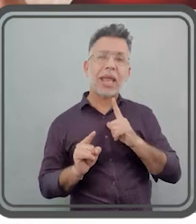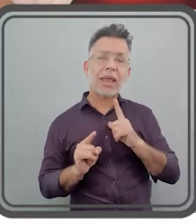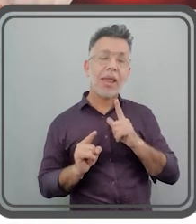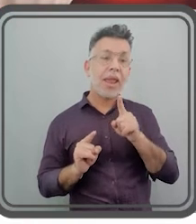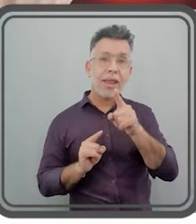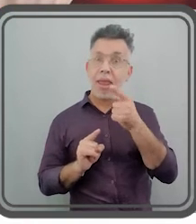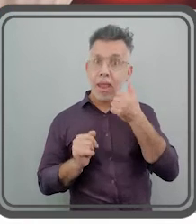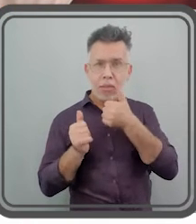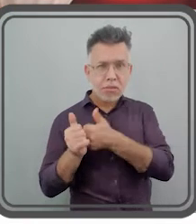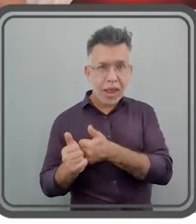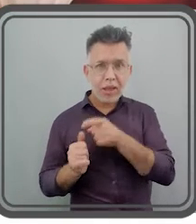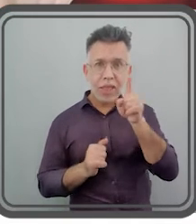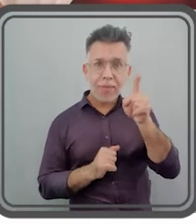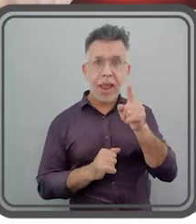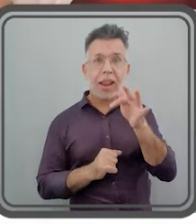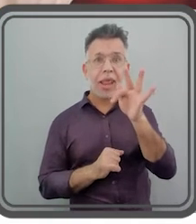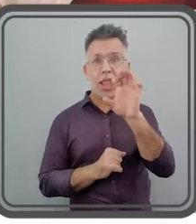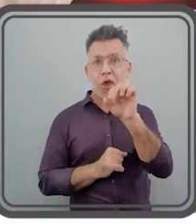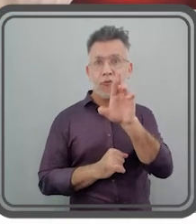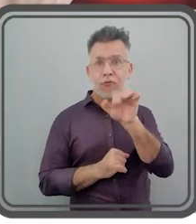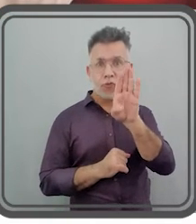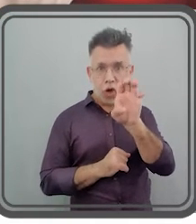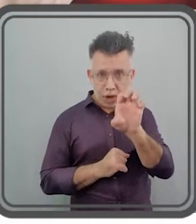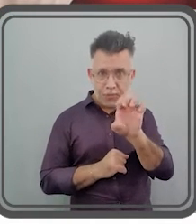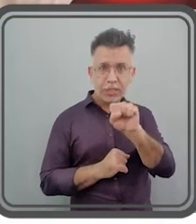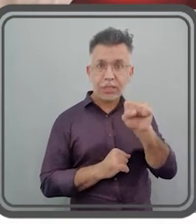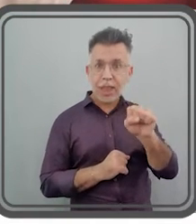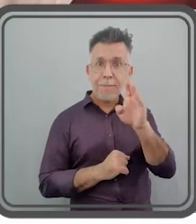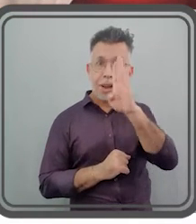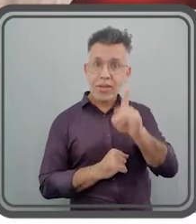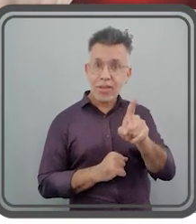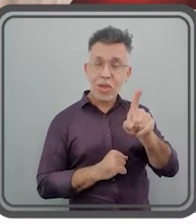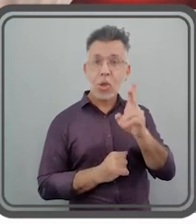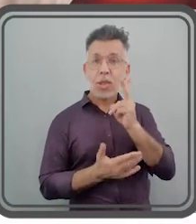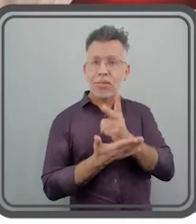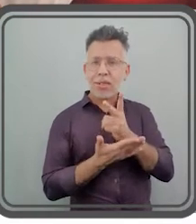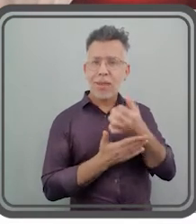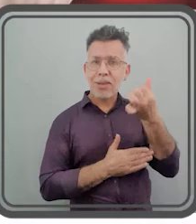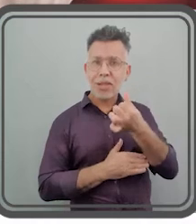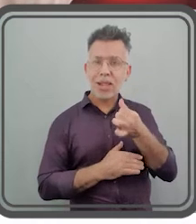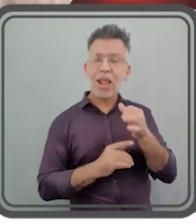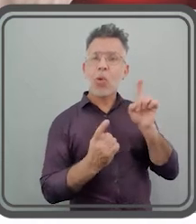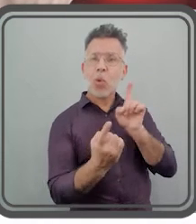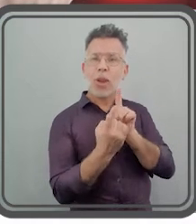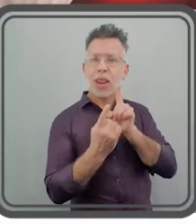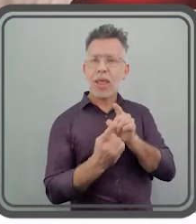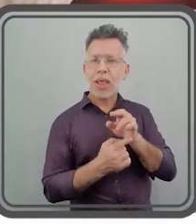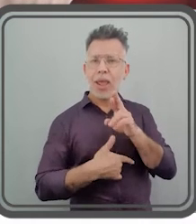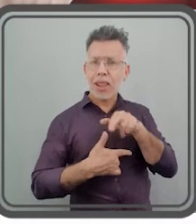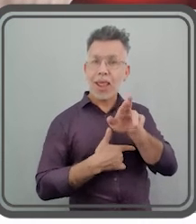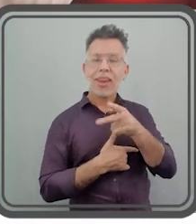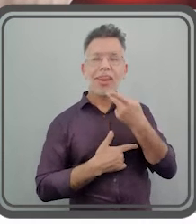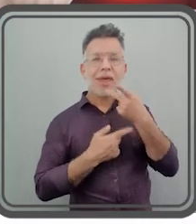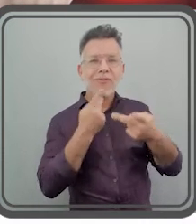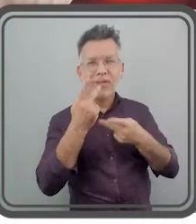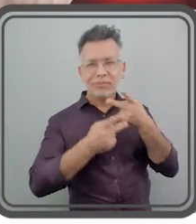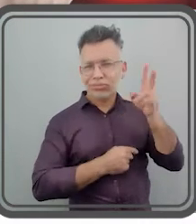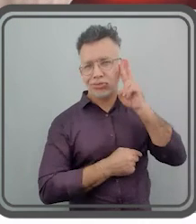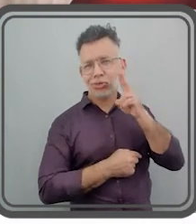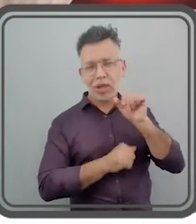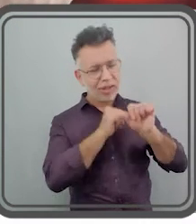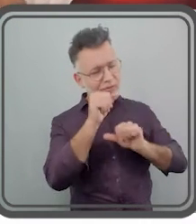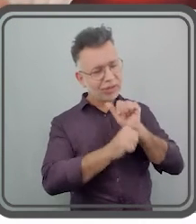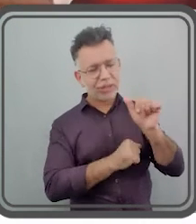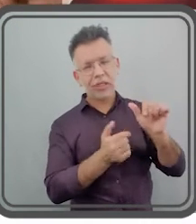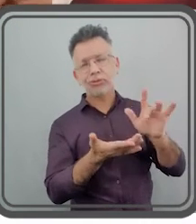tem e quem não segue ainda também lá na Forbes Brasil toda sexta-feira 11000 tô lá na Ford Brasil com clientes da régua está contando histórias aí a situação